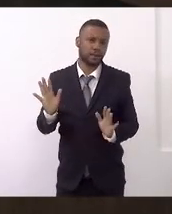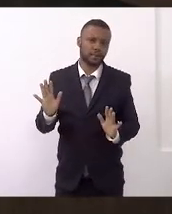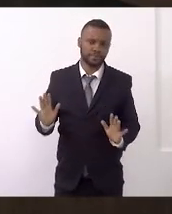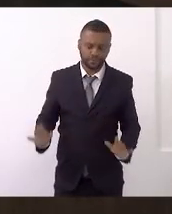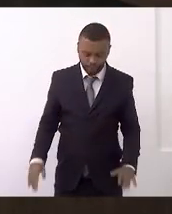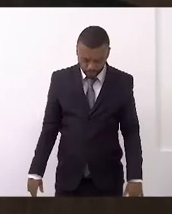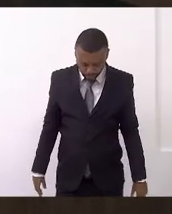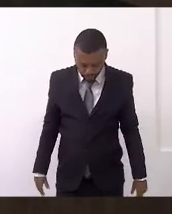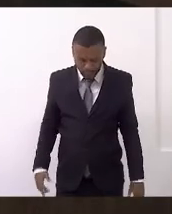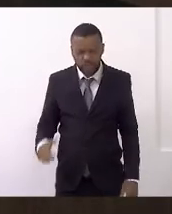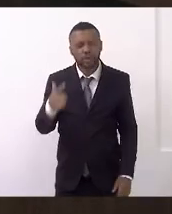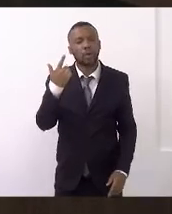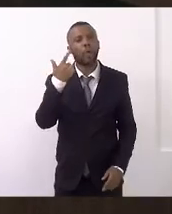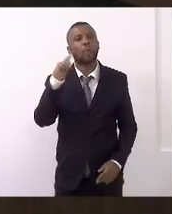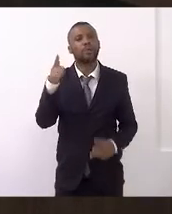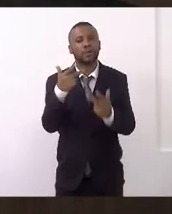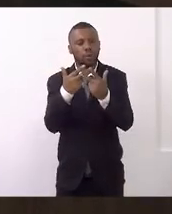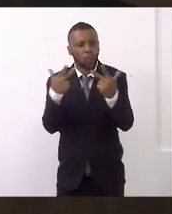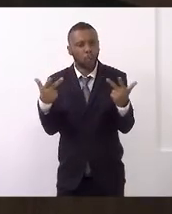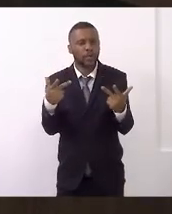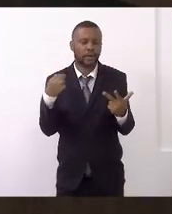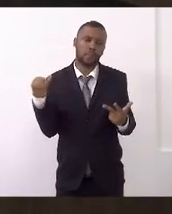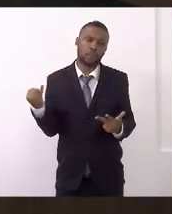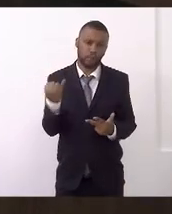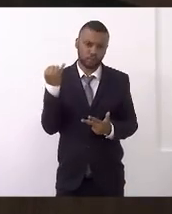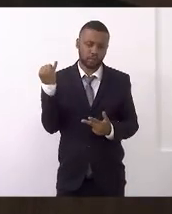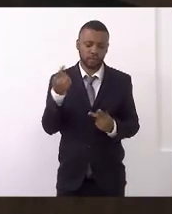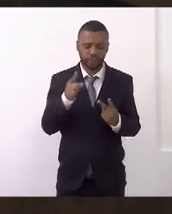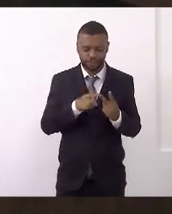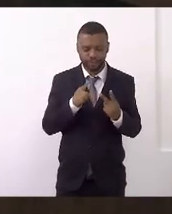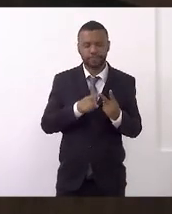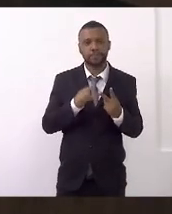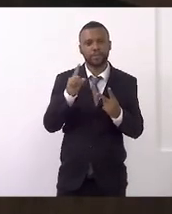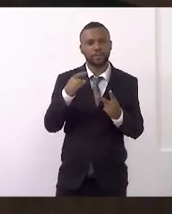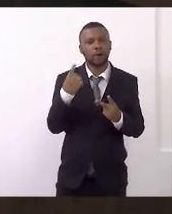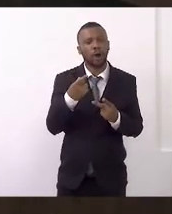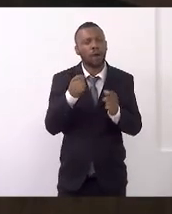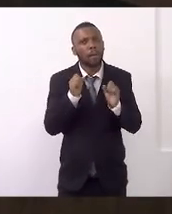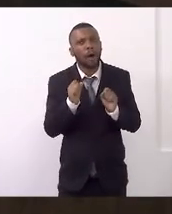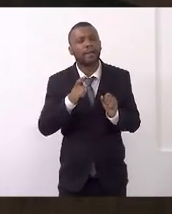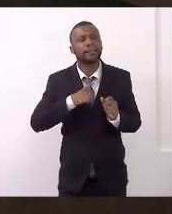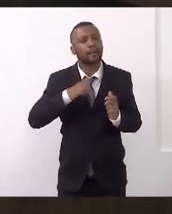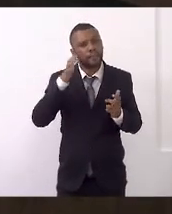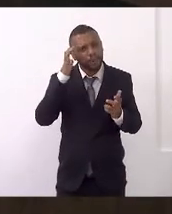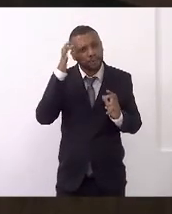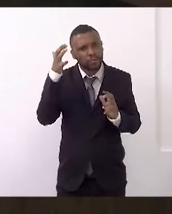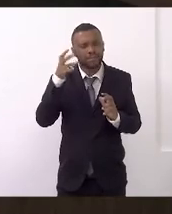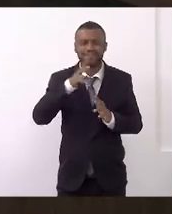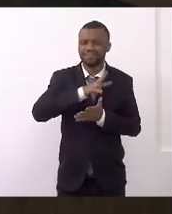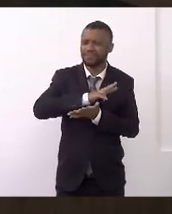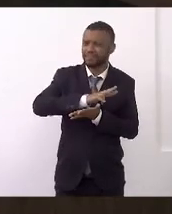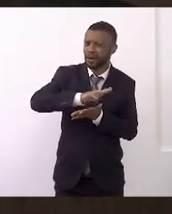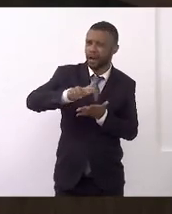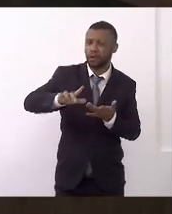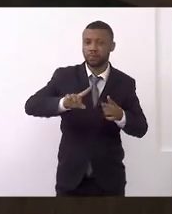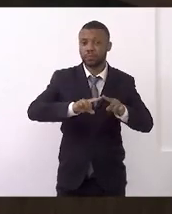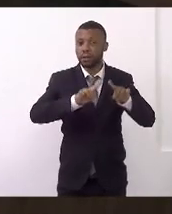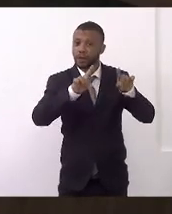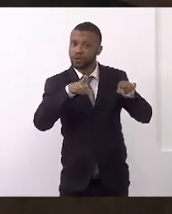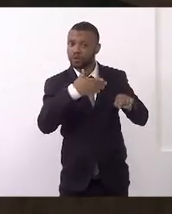O outro elemento é que a gente pode ter uma situação onde a gente tenha diversos agentes